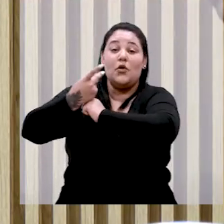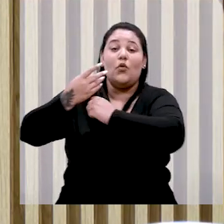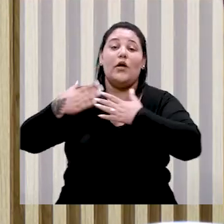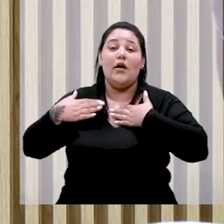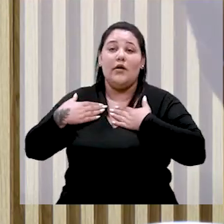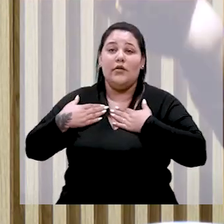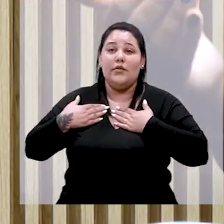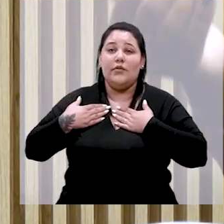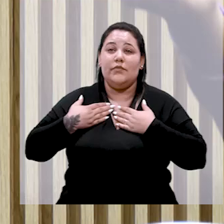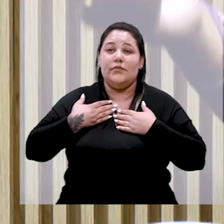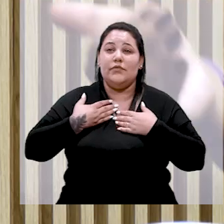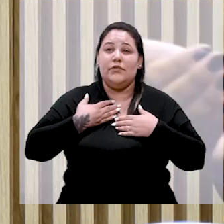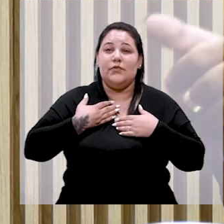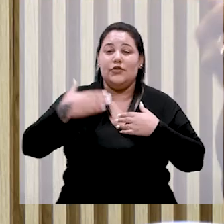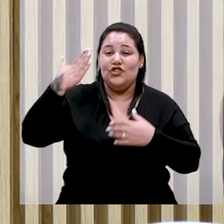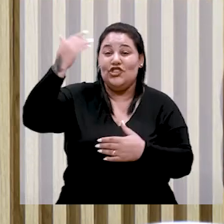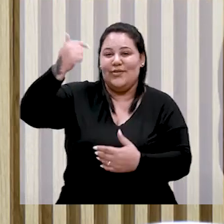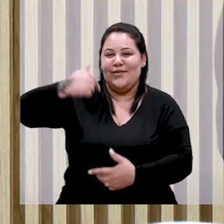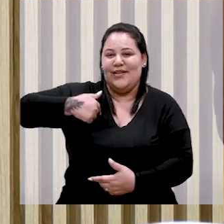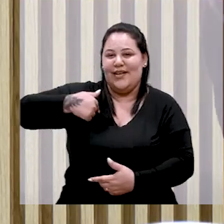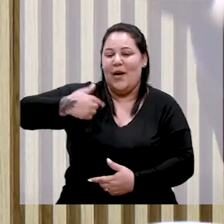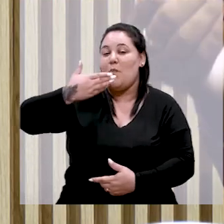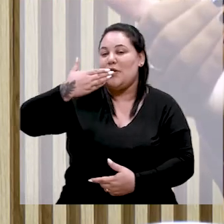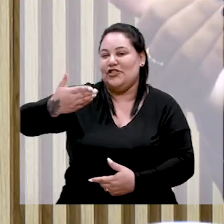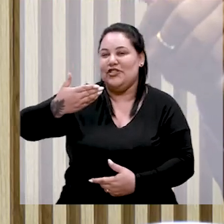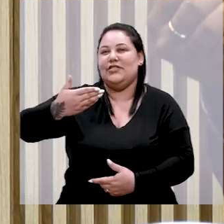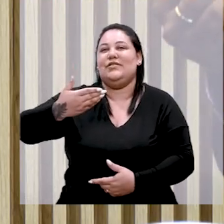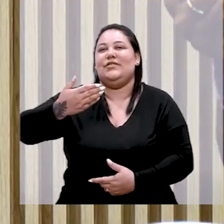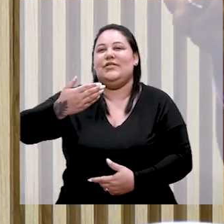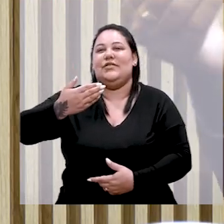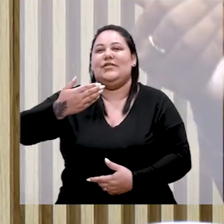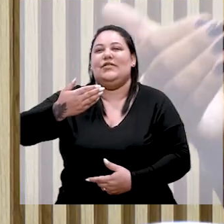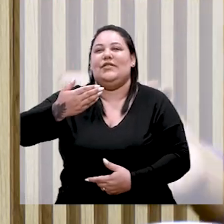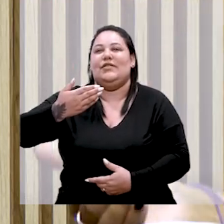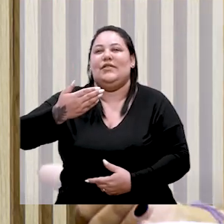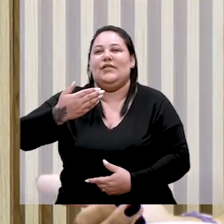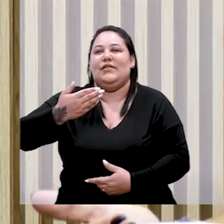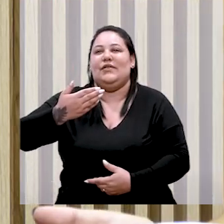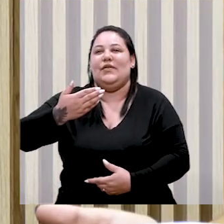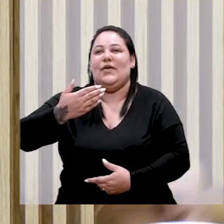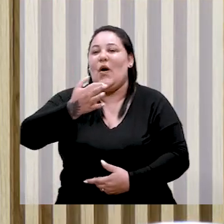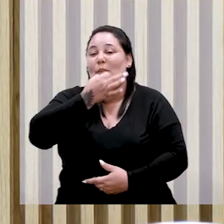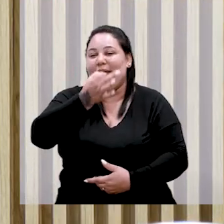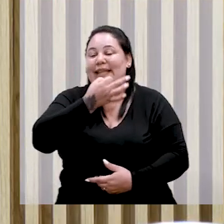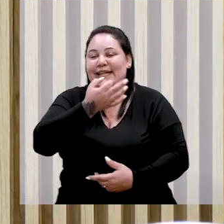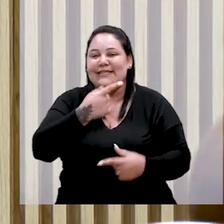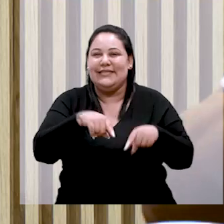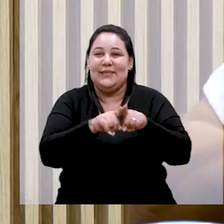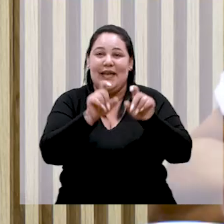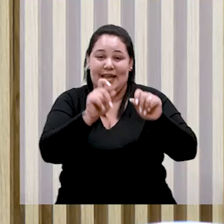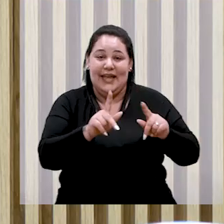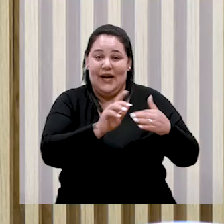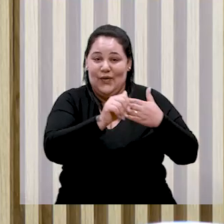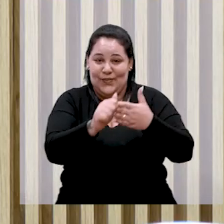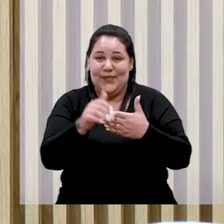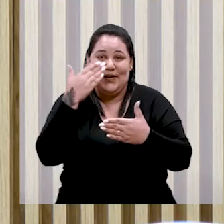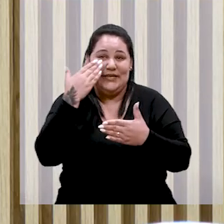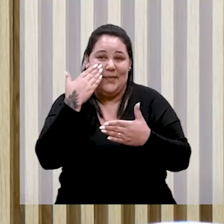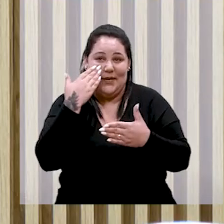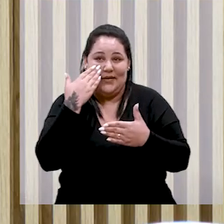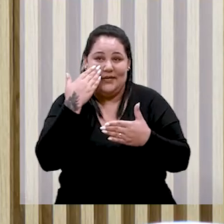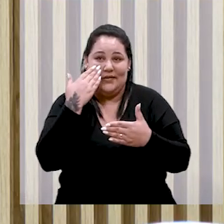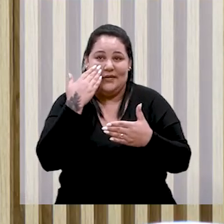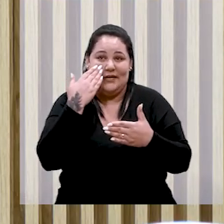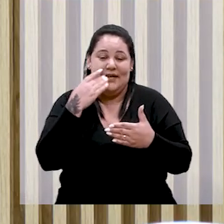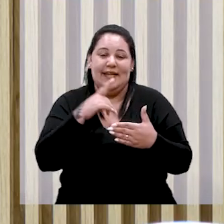procuram com a ideia de buscar uma orientação, é que as pessoas não têm muita dimensão disso, por isso que eu tô perguntando. Quem acompanha um pouquinho sabe,